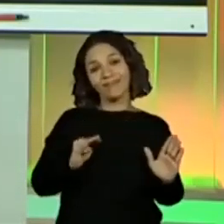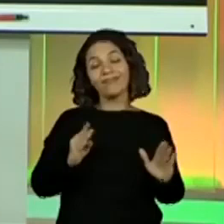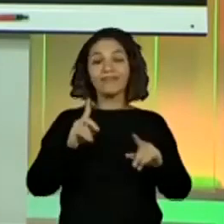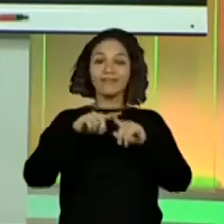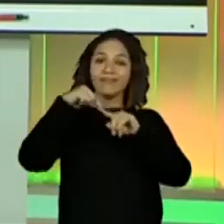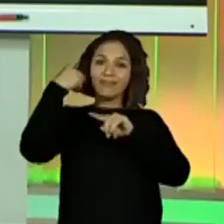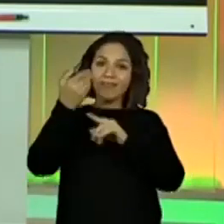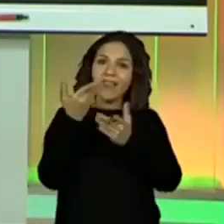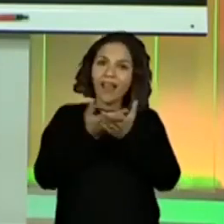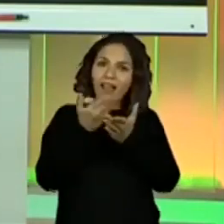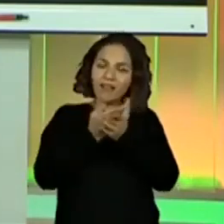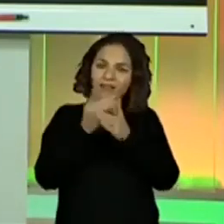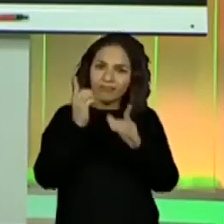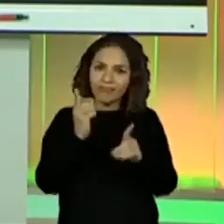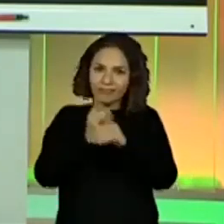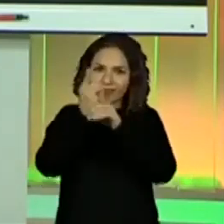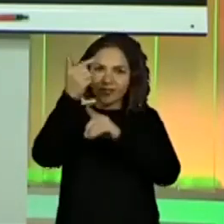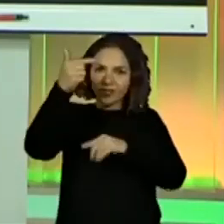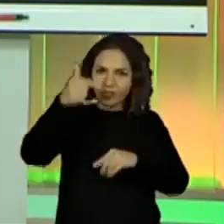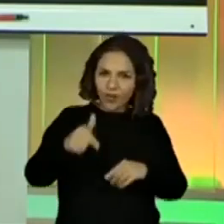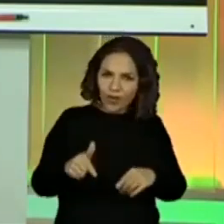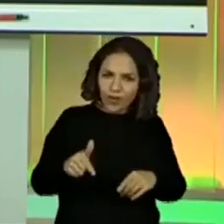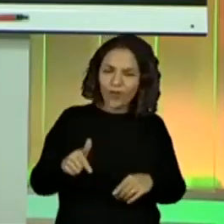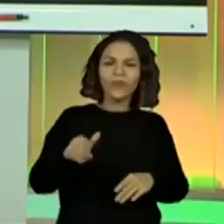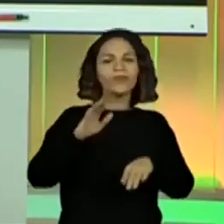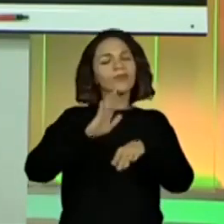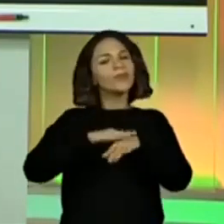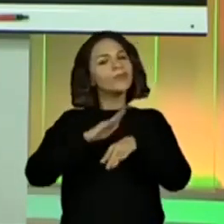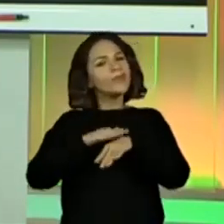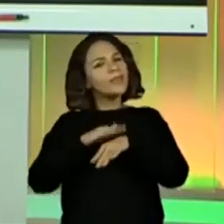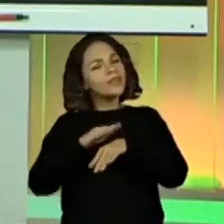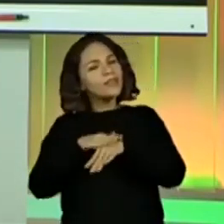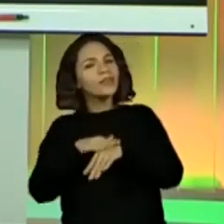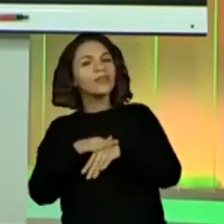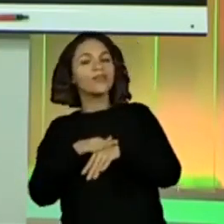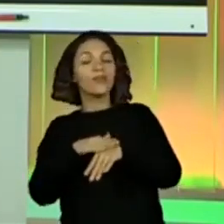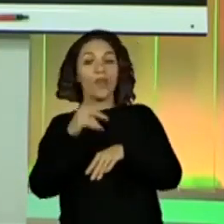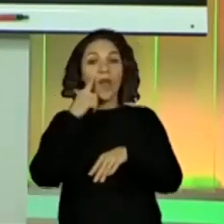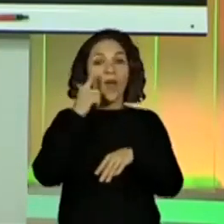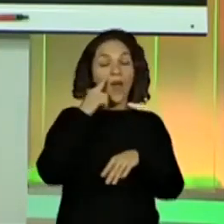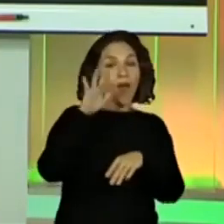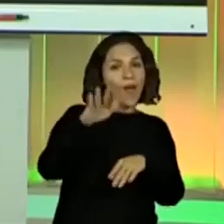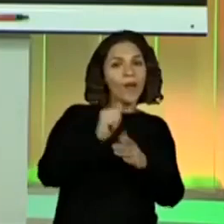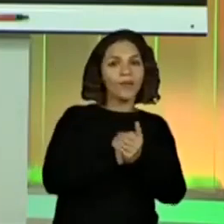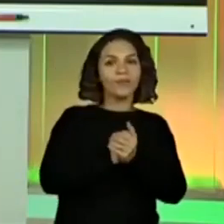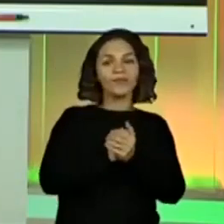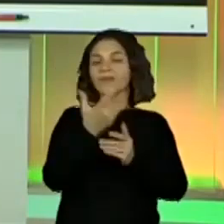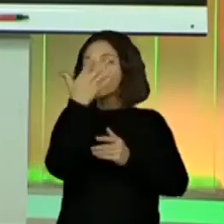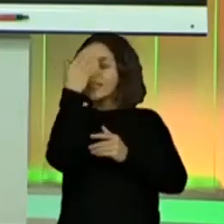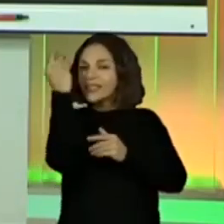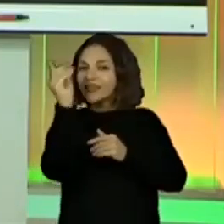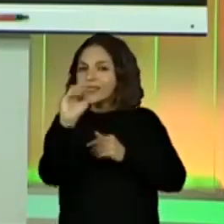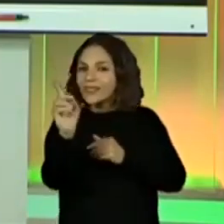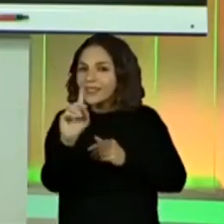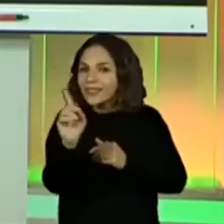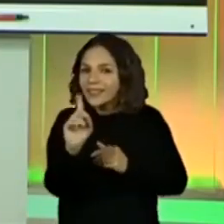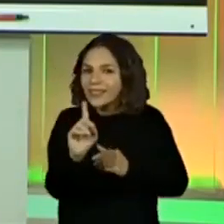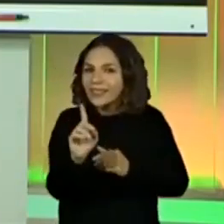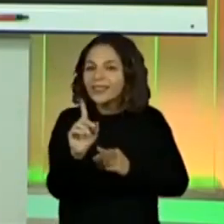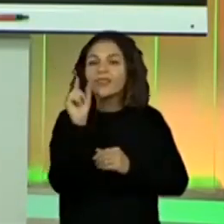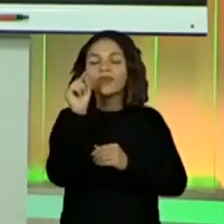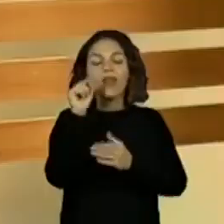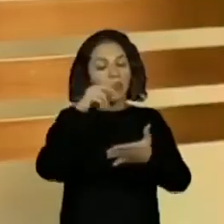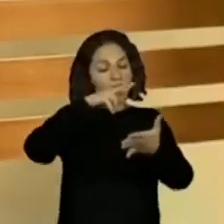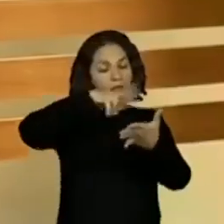se encontra numa outra aula, tá? Num outro momento. E olha, não esquece de fazer